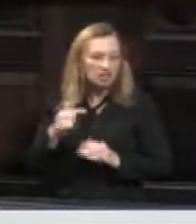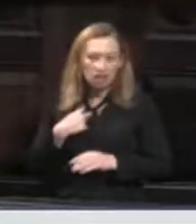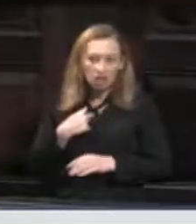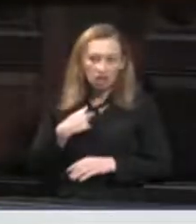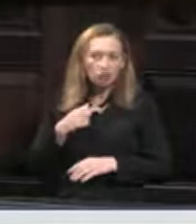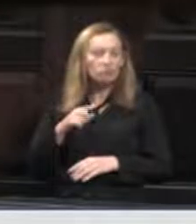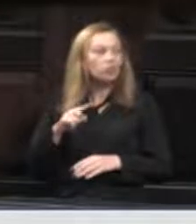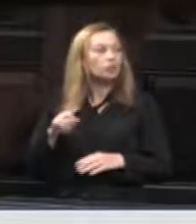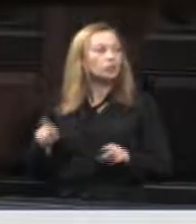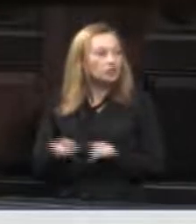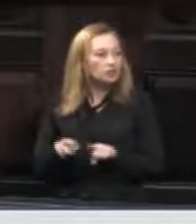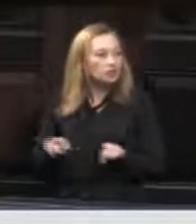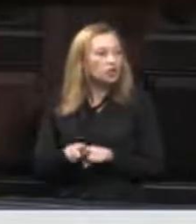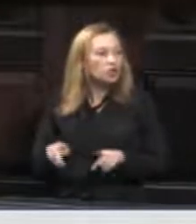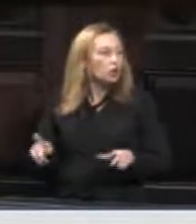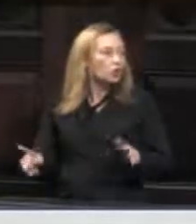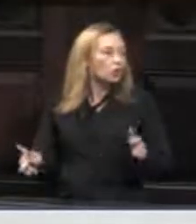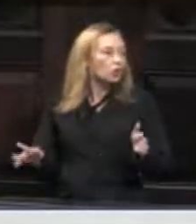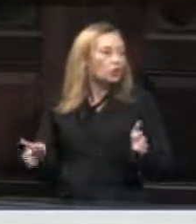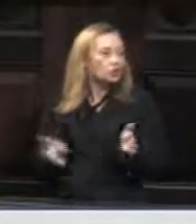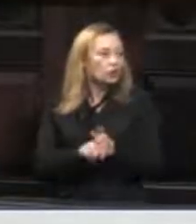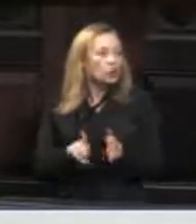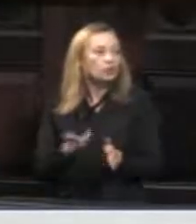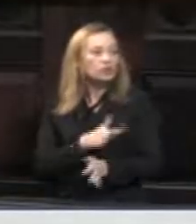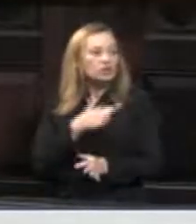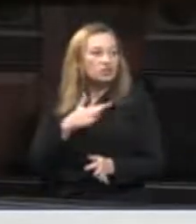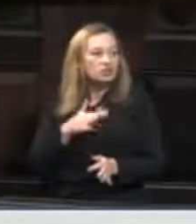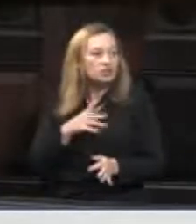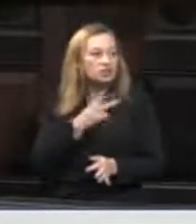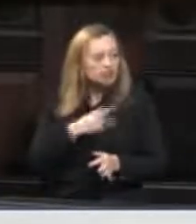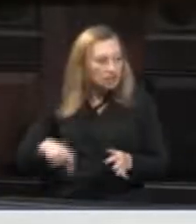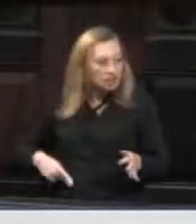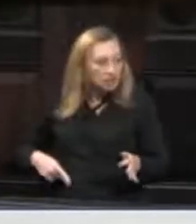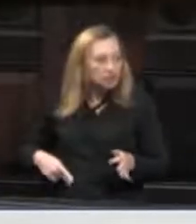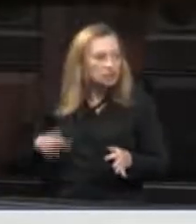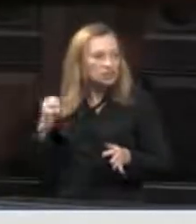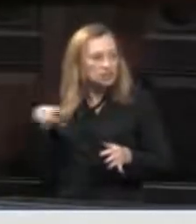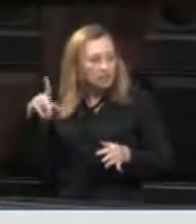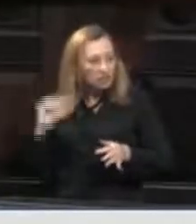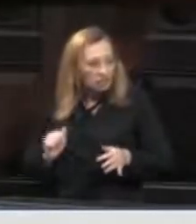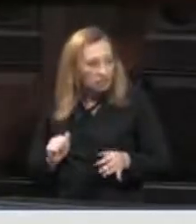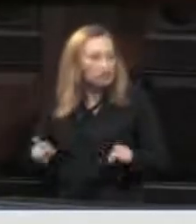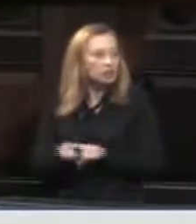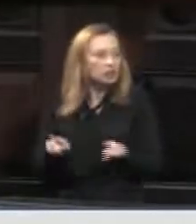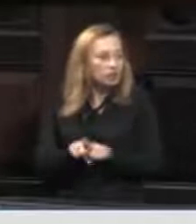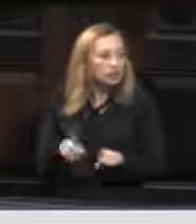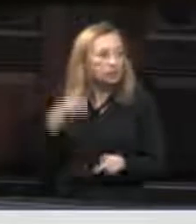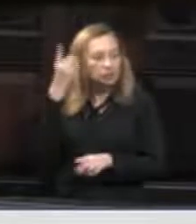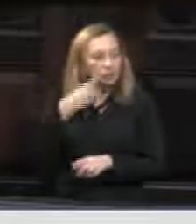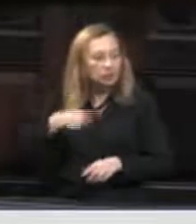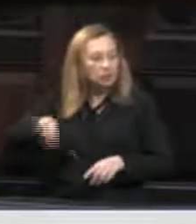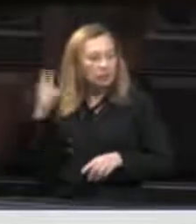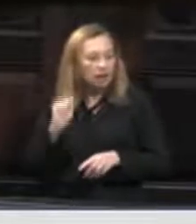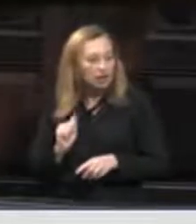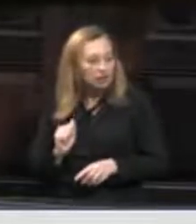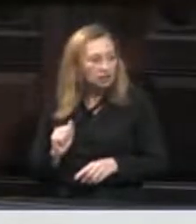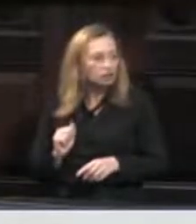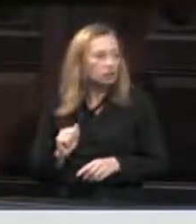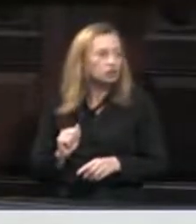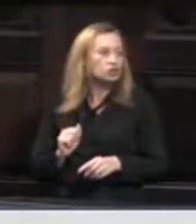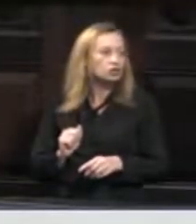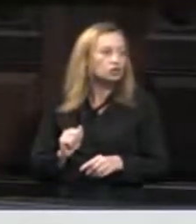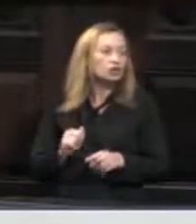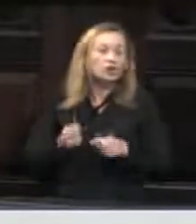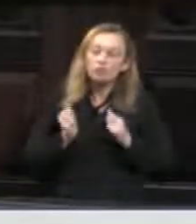mas o próprio presidente siciliano, a deputada Marta Rocha, que também sofreram outras ameaças, inclusive com